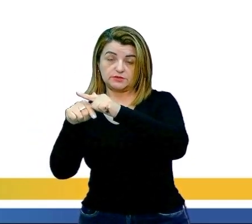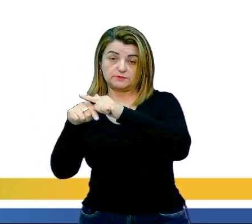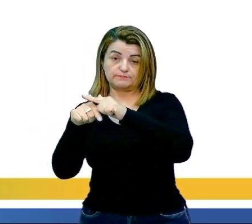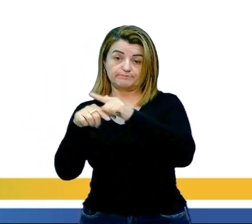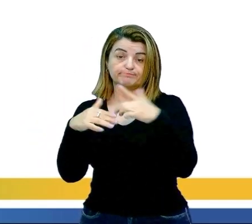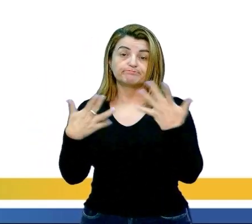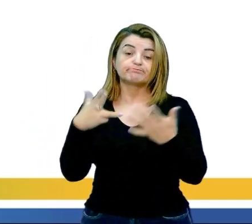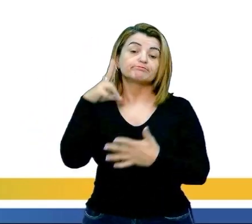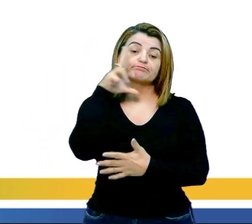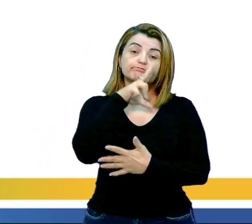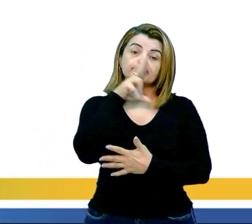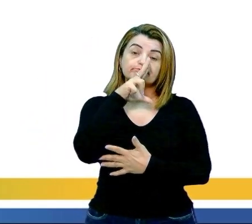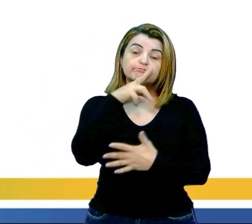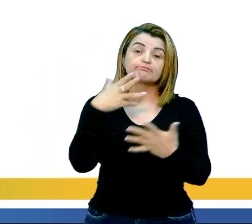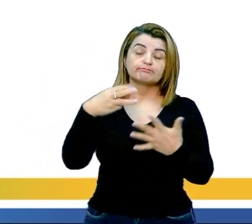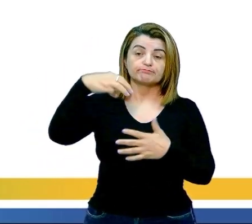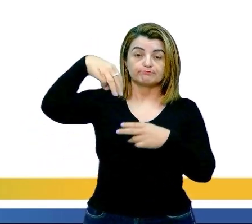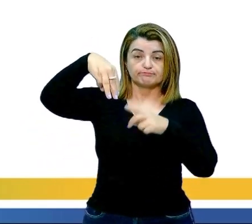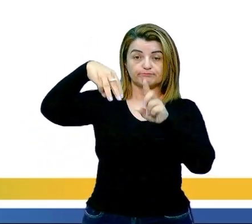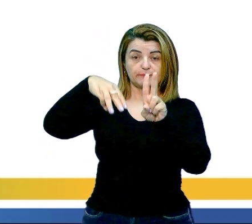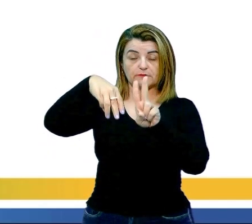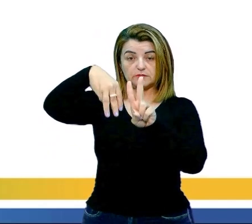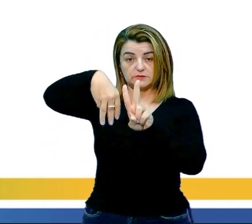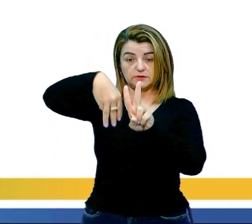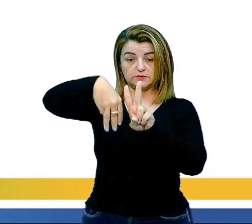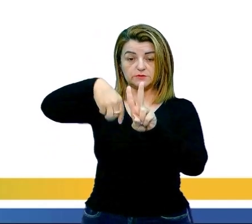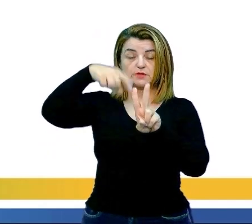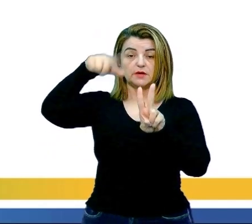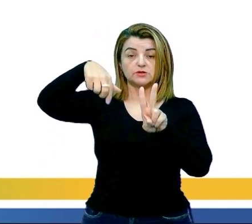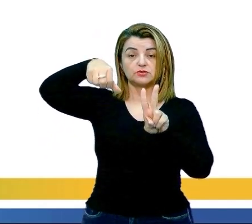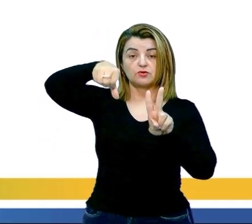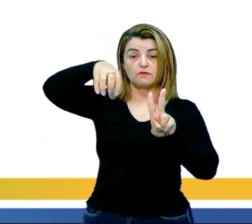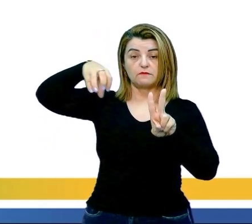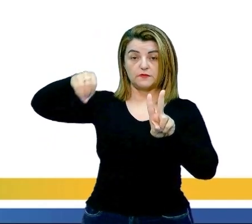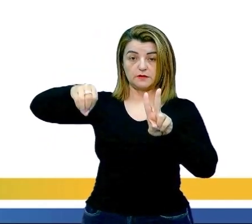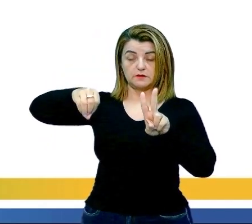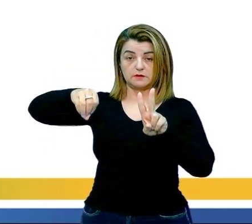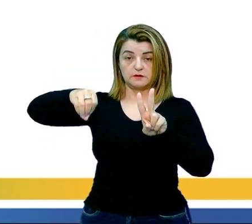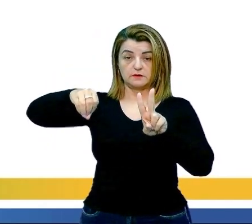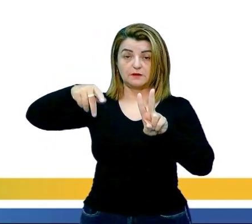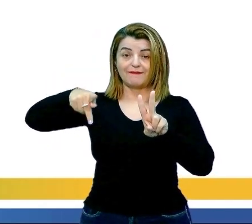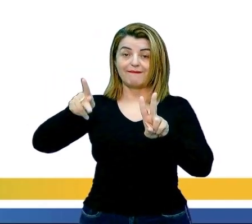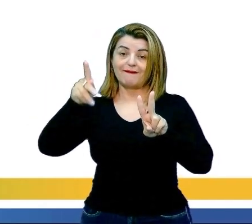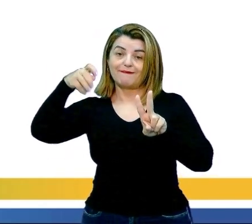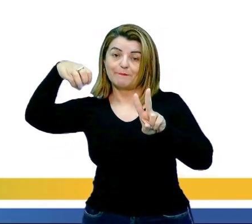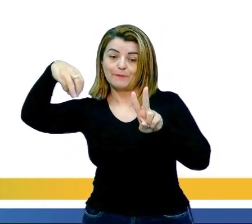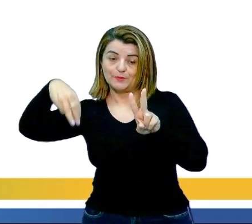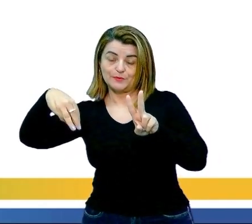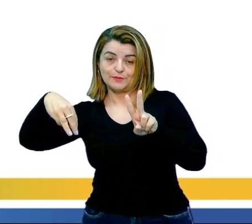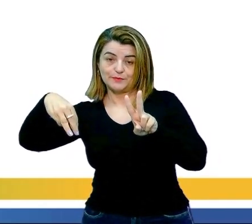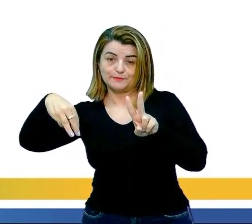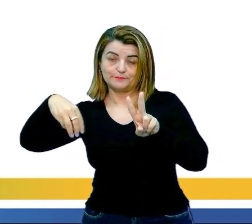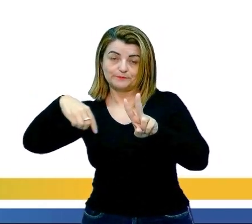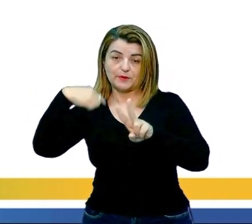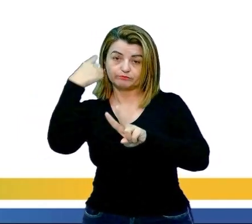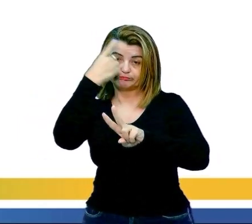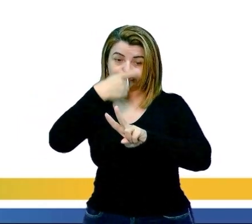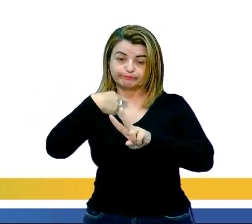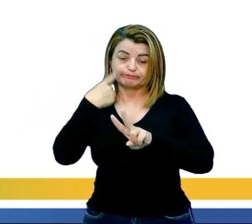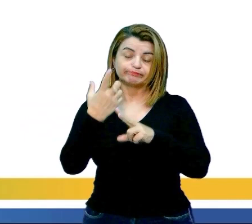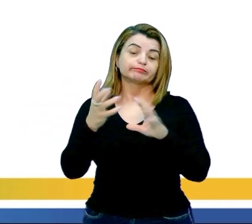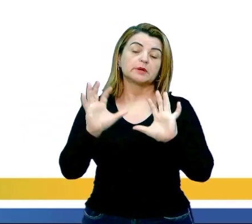nossa velocidade média aí é de 90 km por hora. Nesse caso aí, a nossa